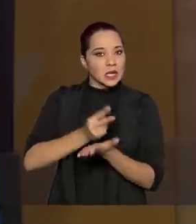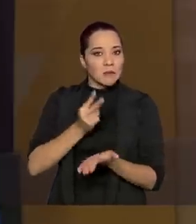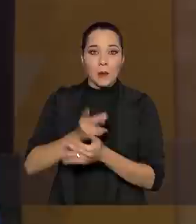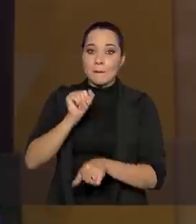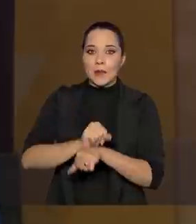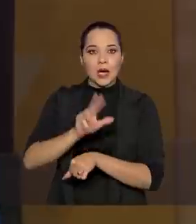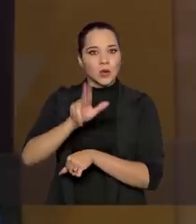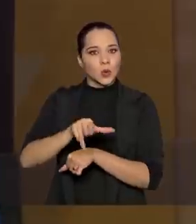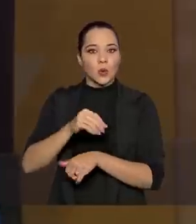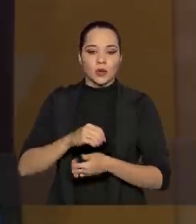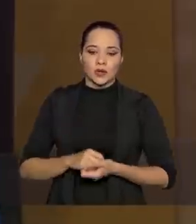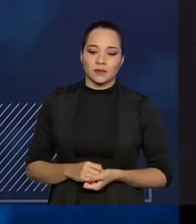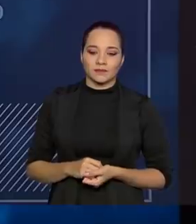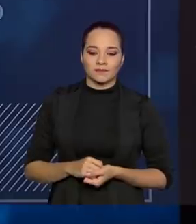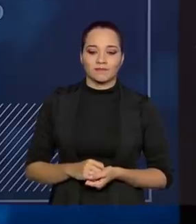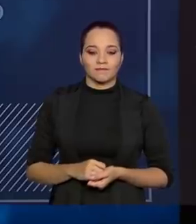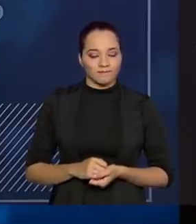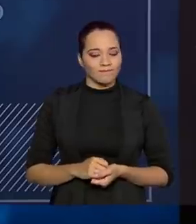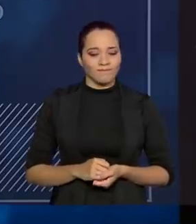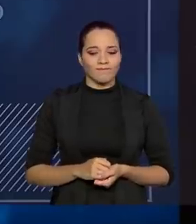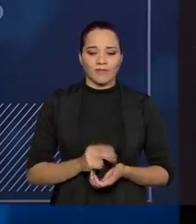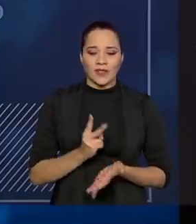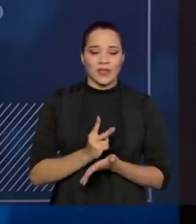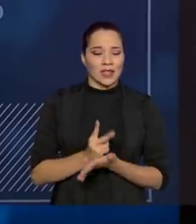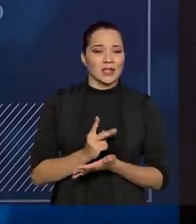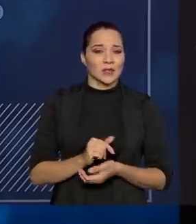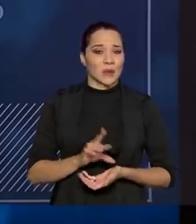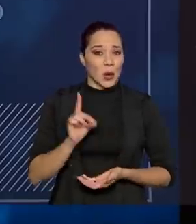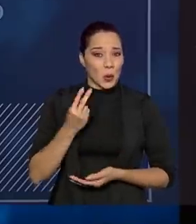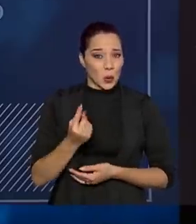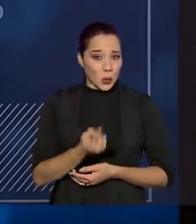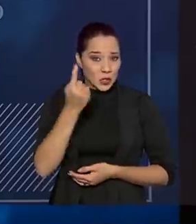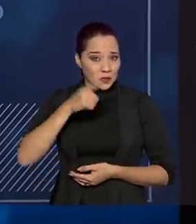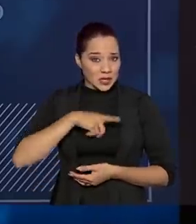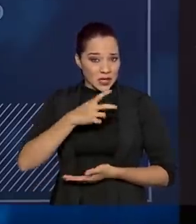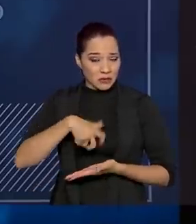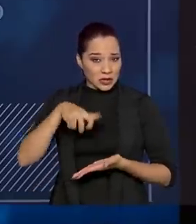né? Porque hoje você tem até, a nossa última condenação